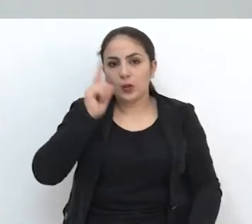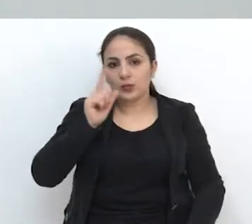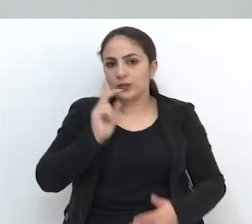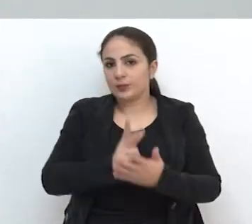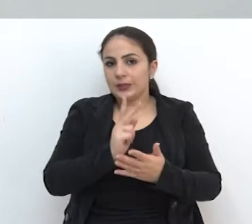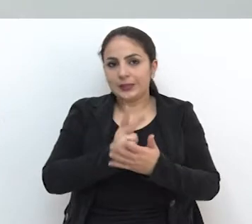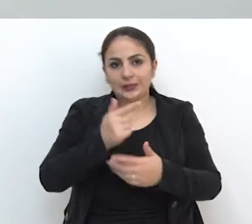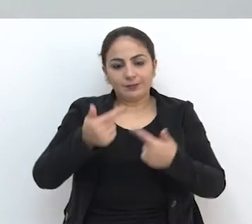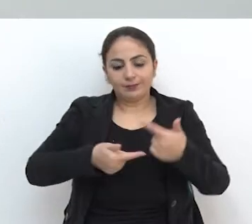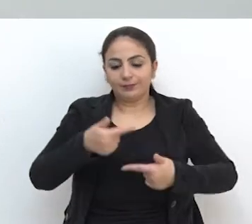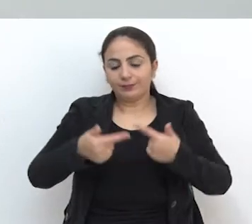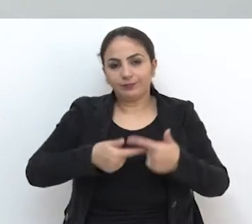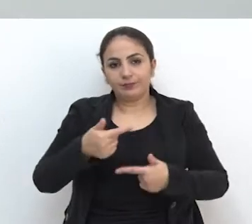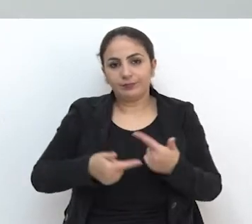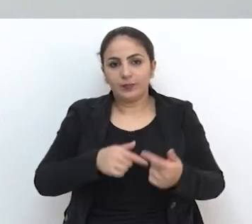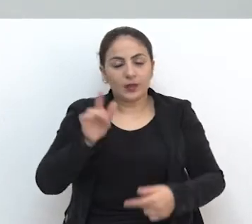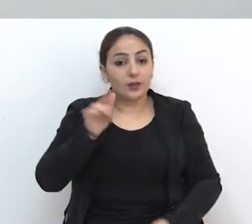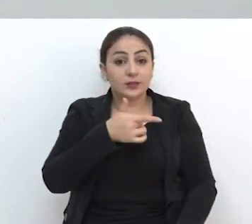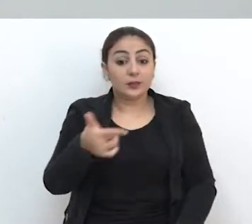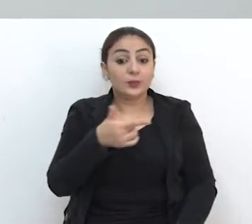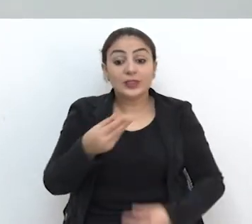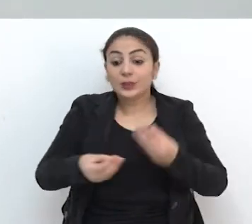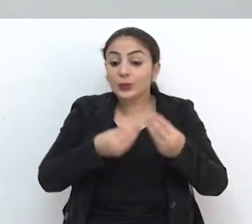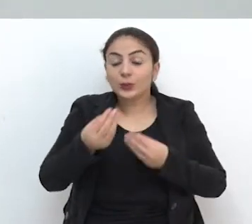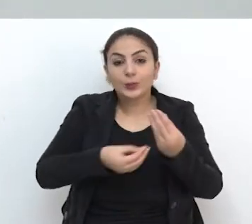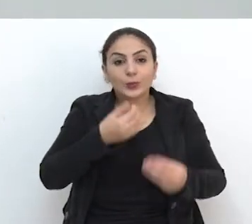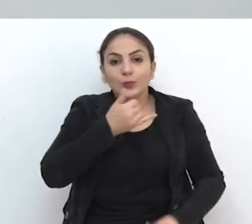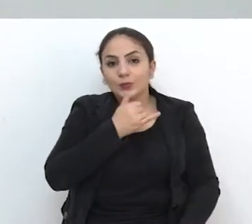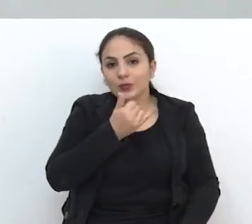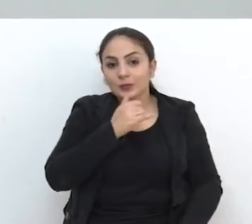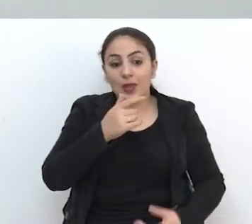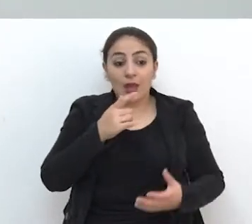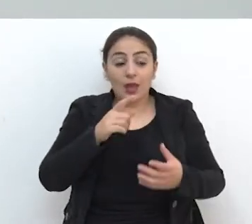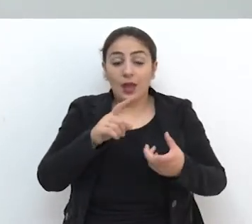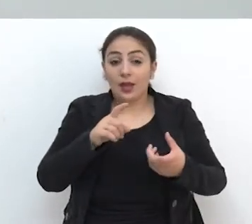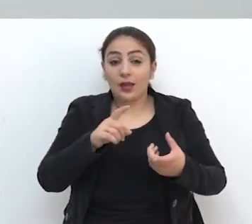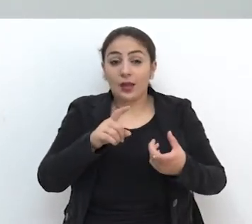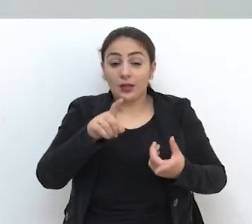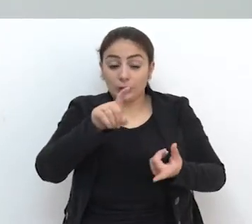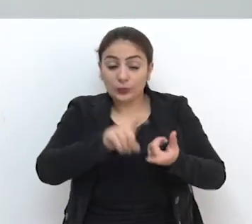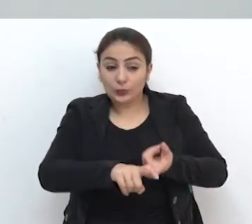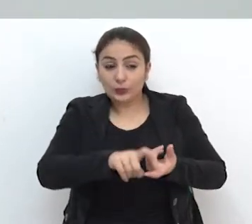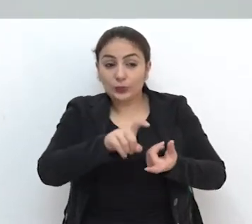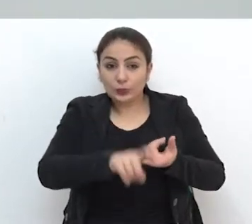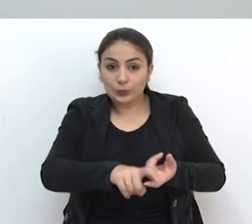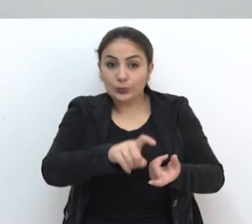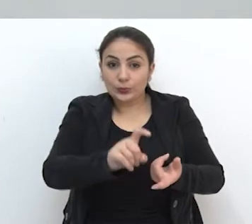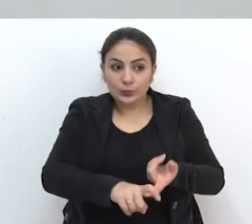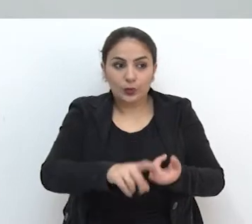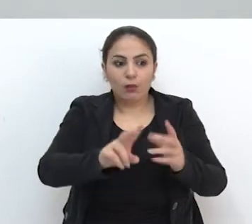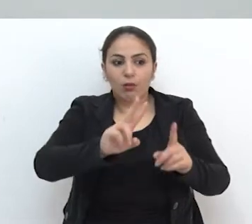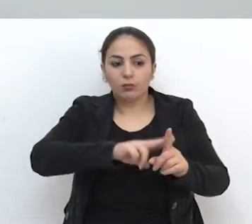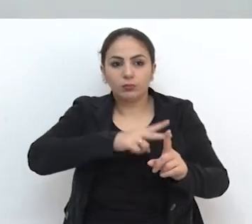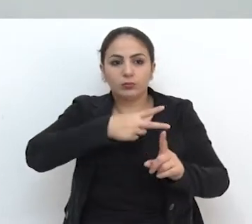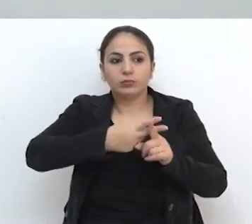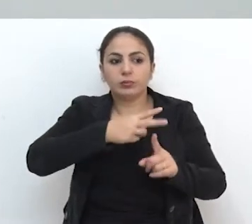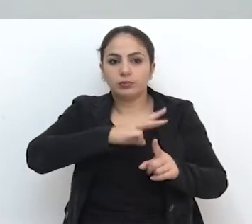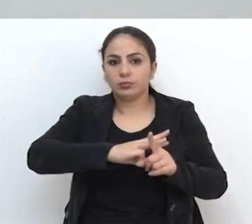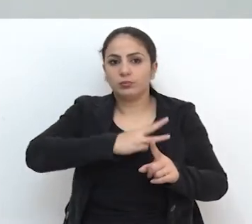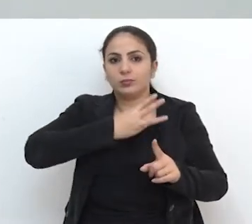se manter com esse valor, não temos como, infelizmente, as dívidas vão simplesmente duplicar